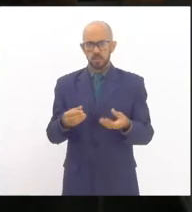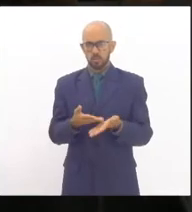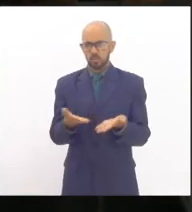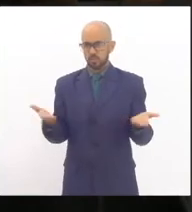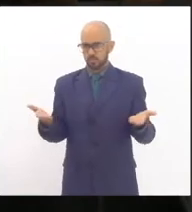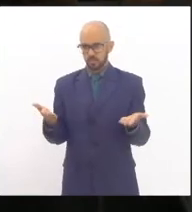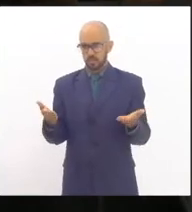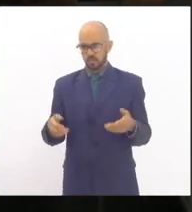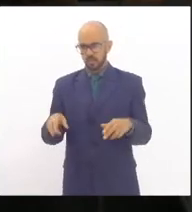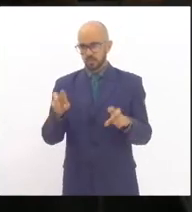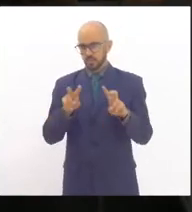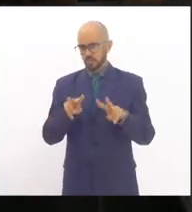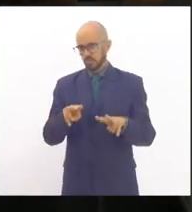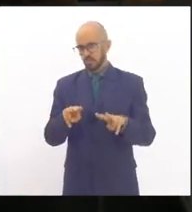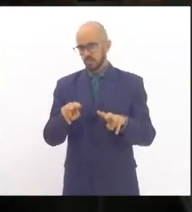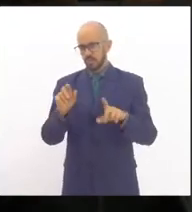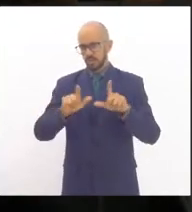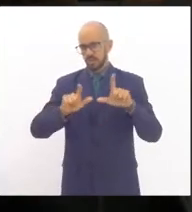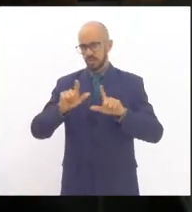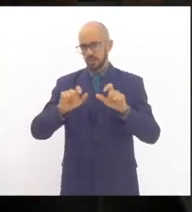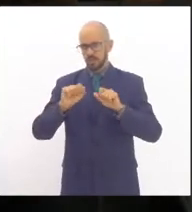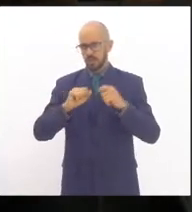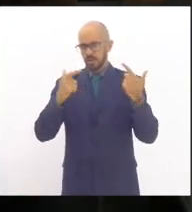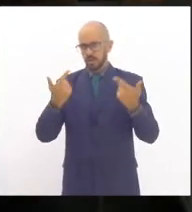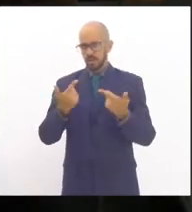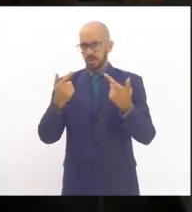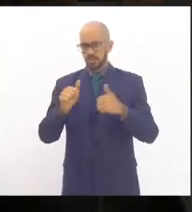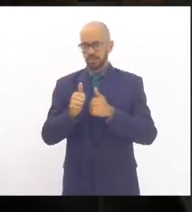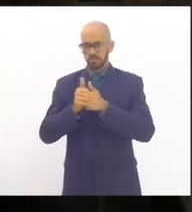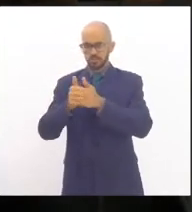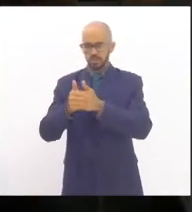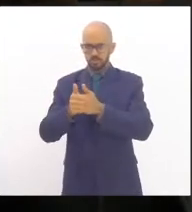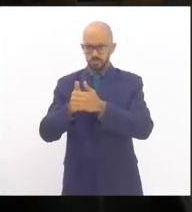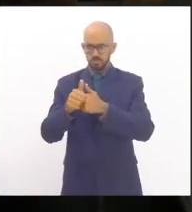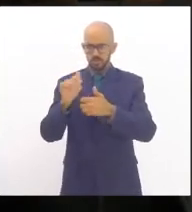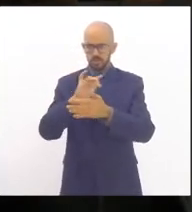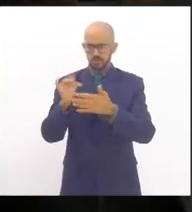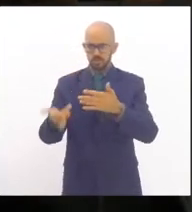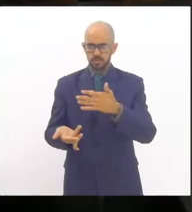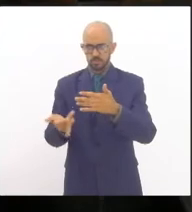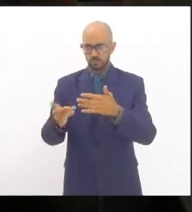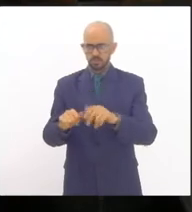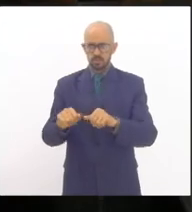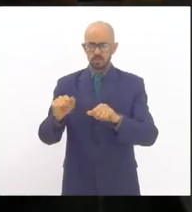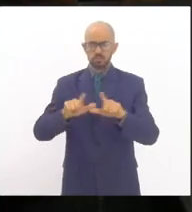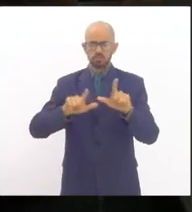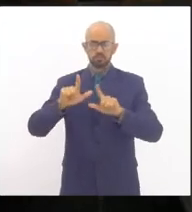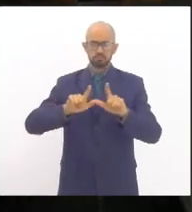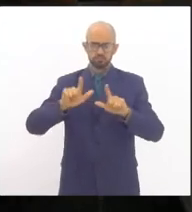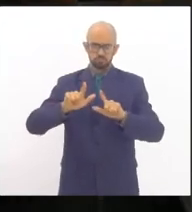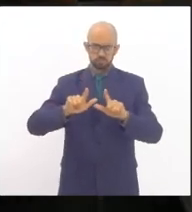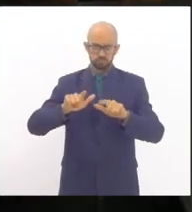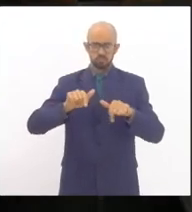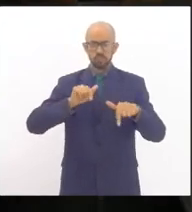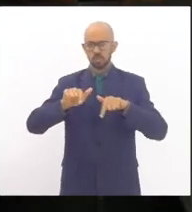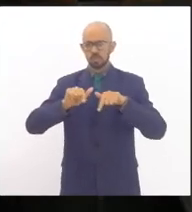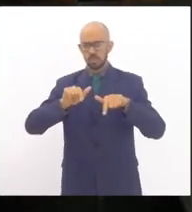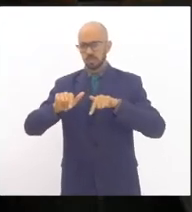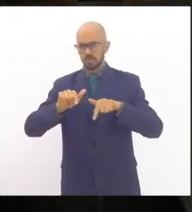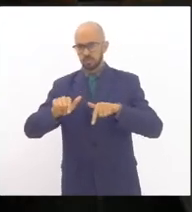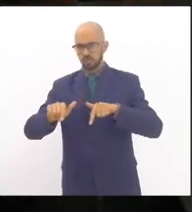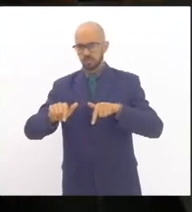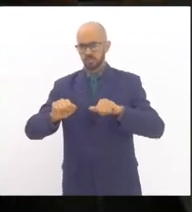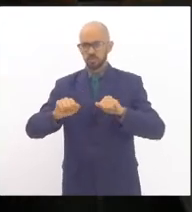Eles assistem pela TV alerj nos seguem pelas redes sociais imprensa trabalhadores e